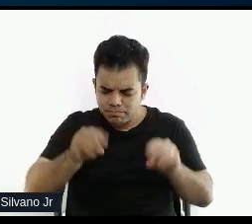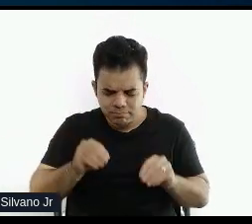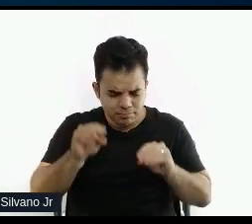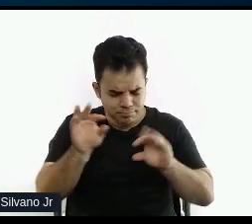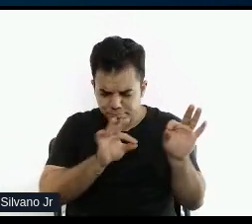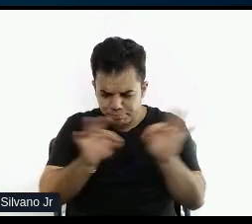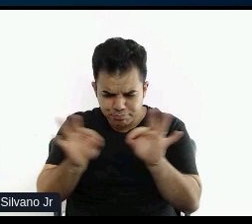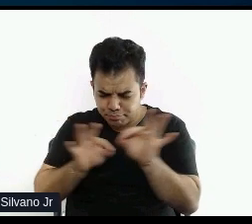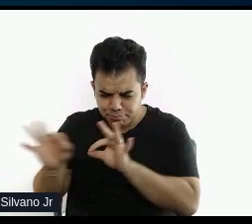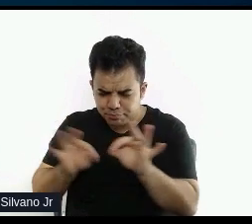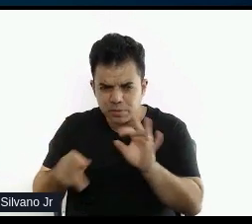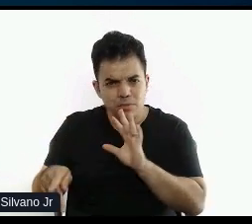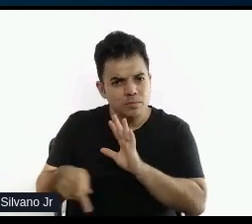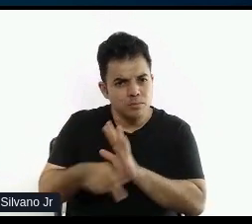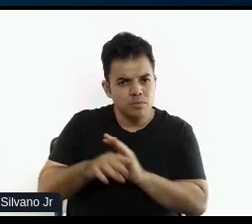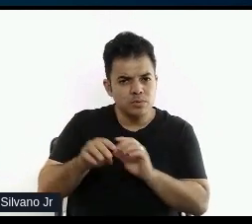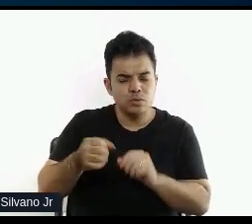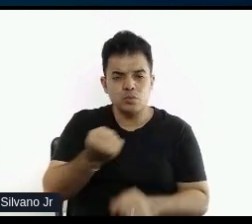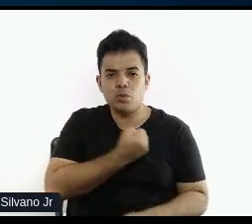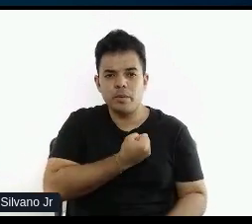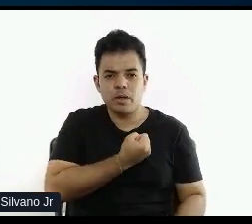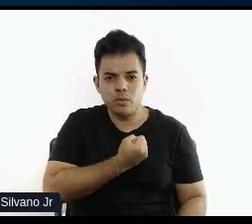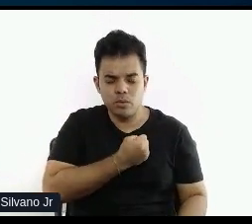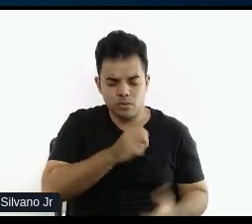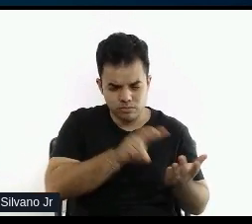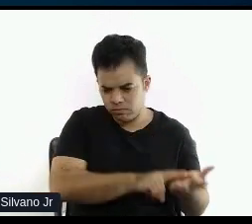em vetores numéricos,